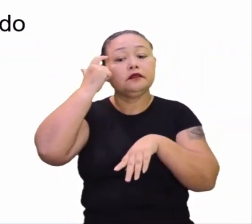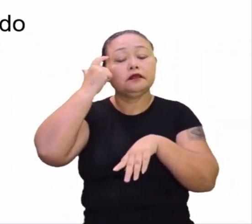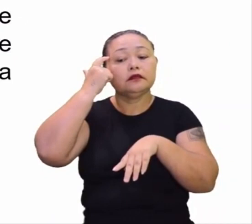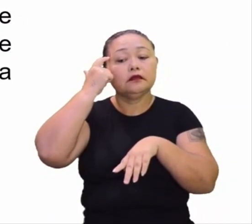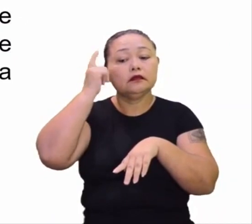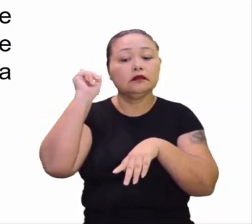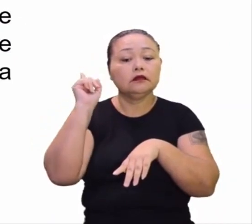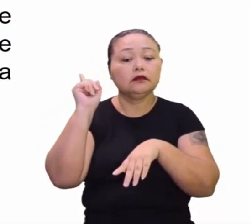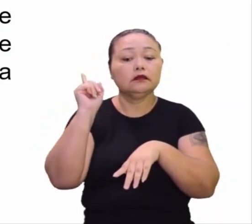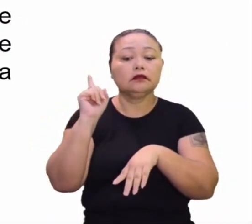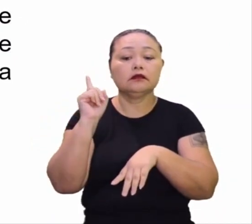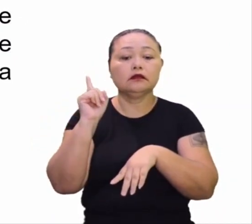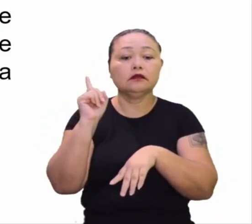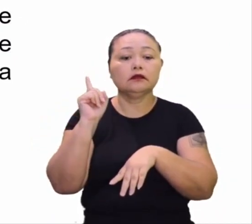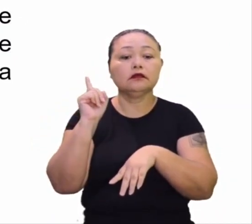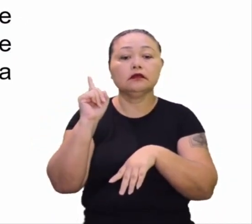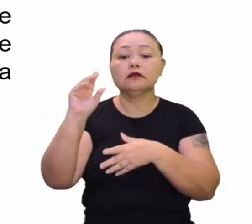só apenas